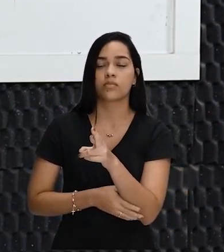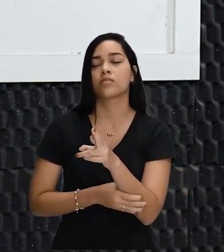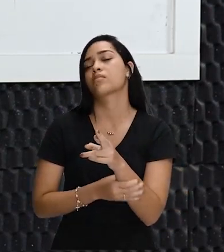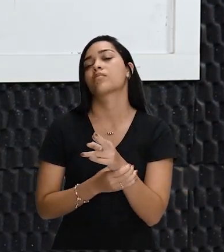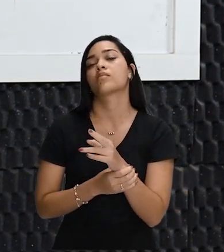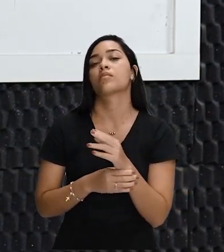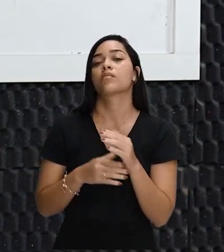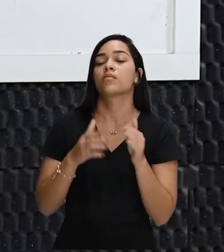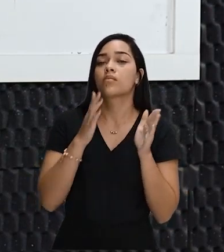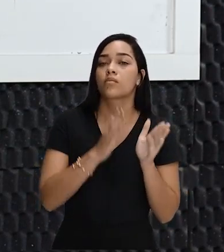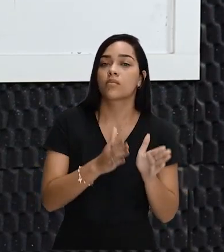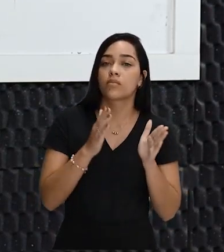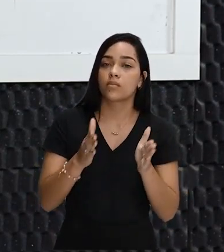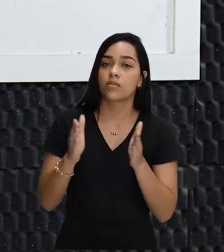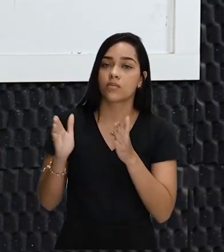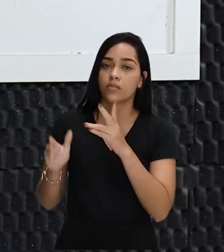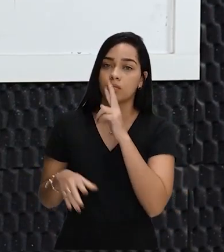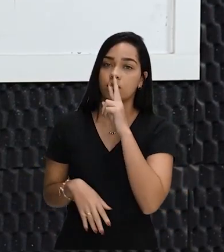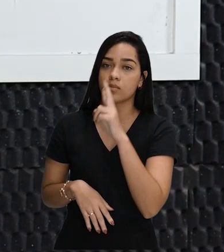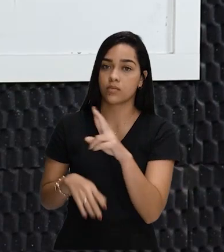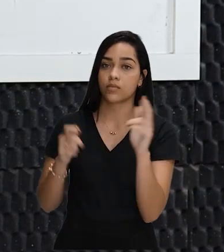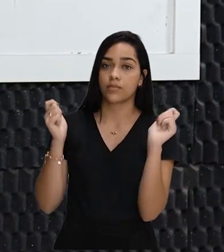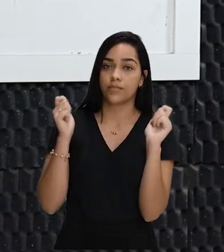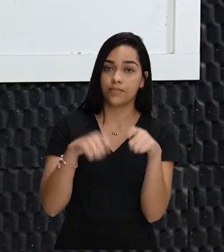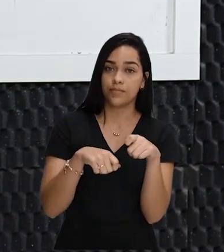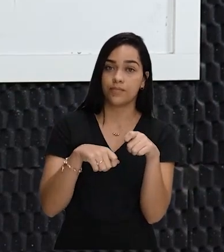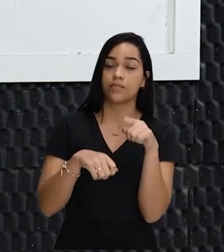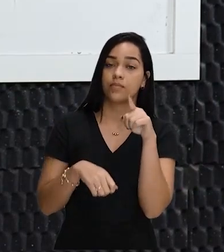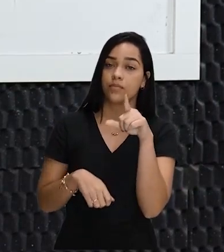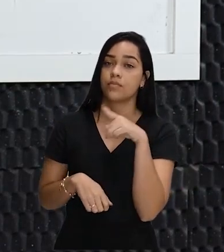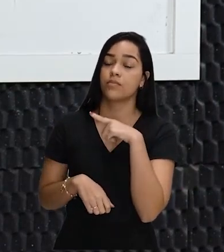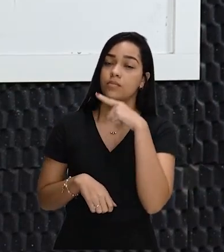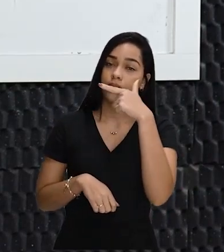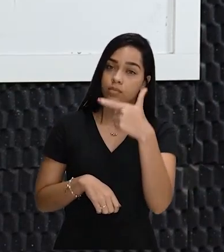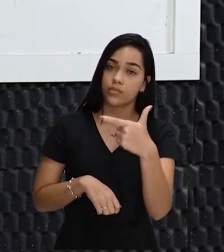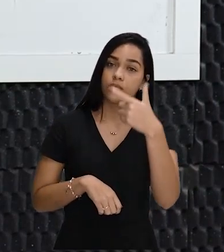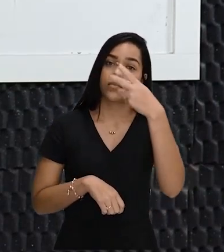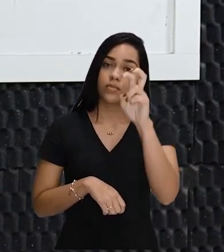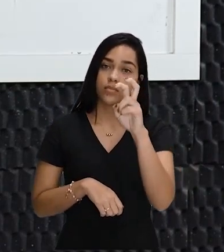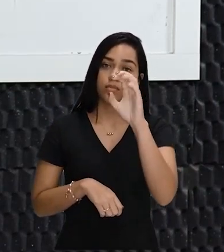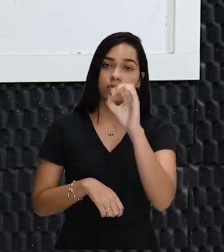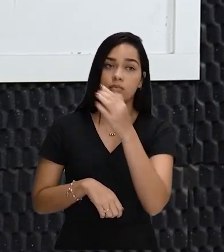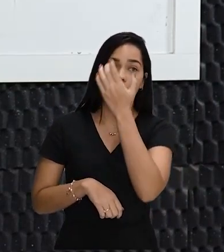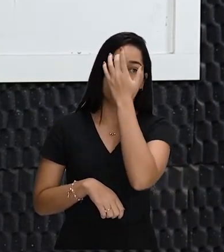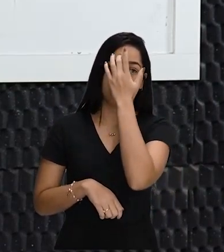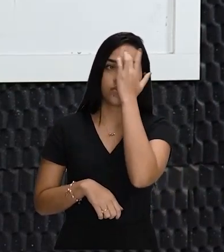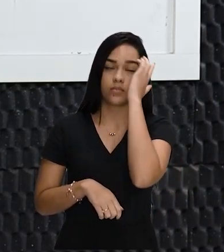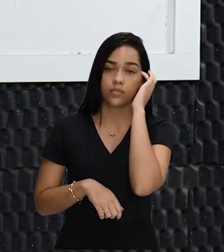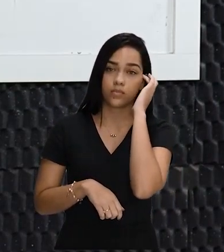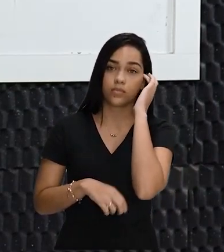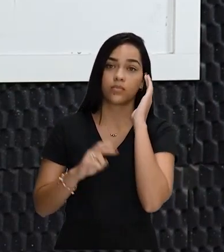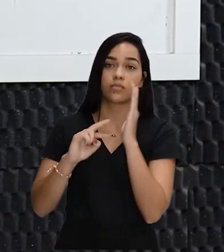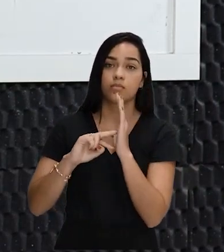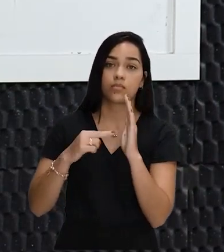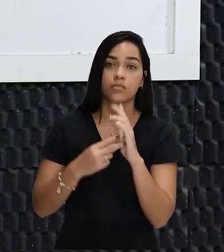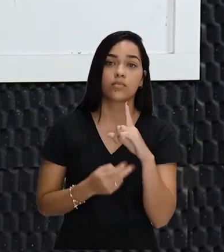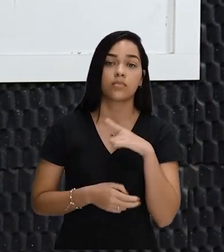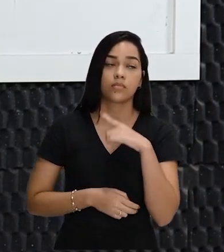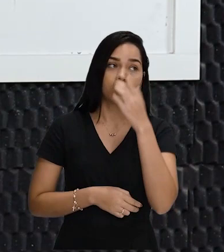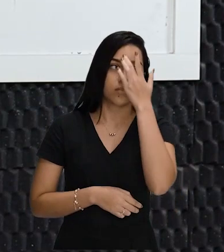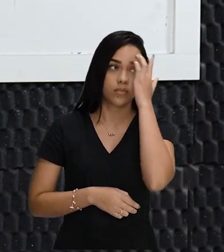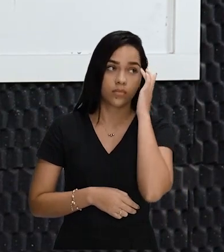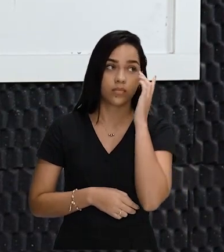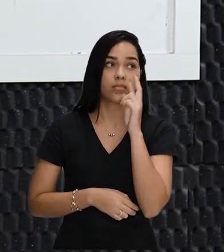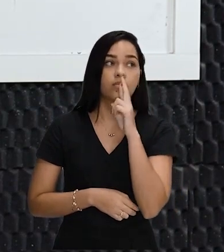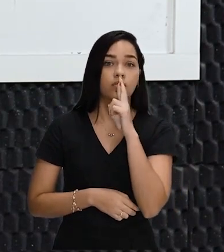ou sequência de respostas possíveis e tu tem 250 candidatos Então teve gente